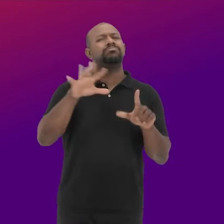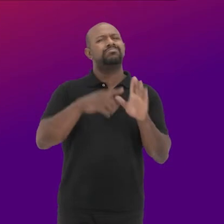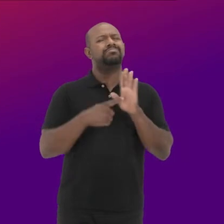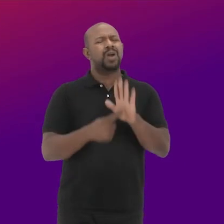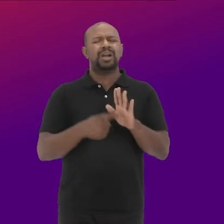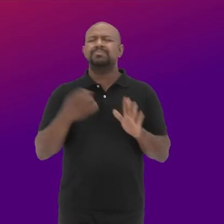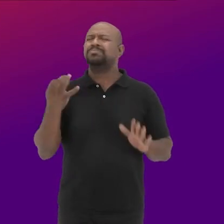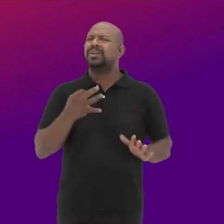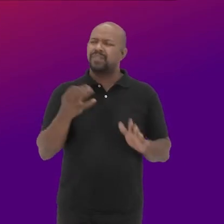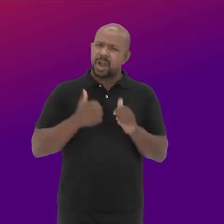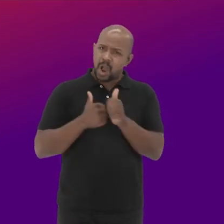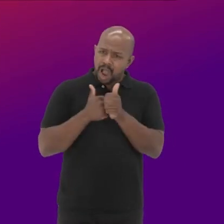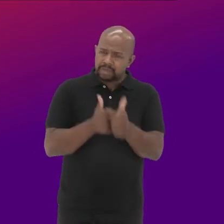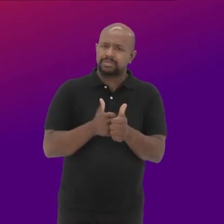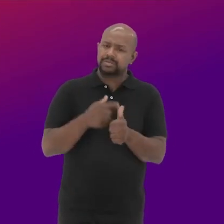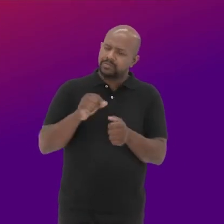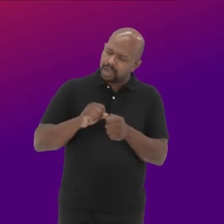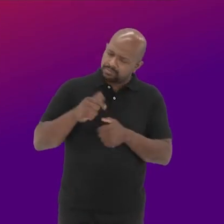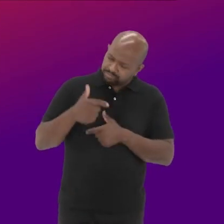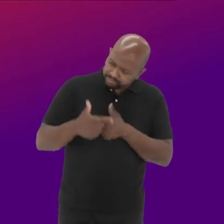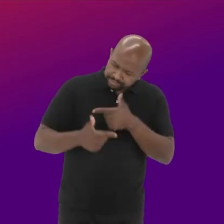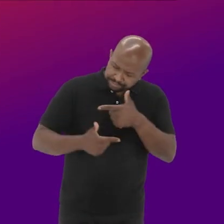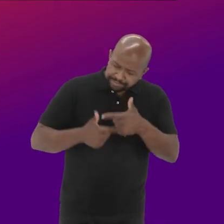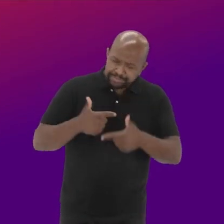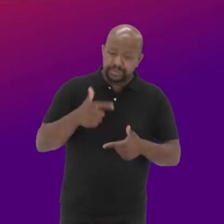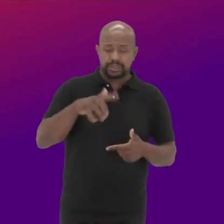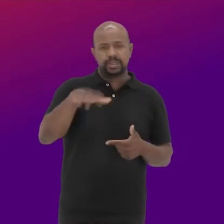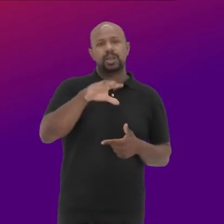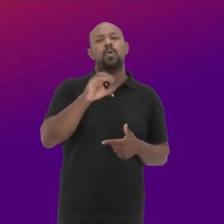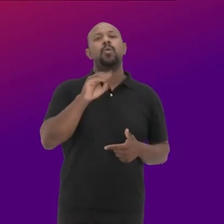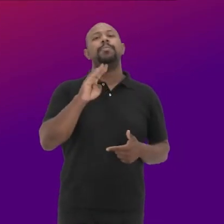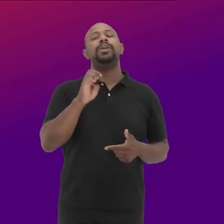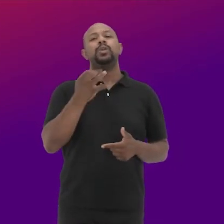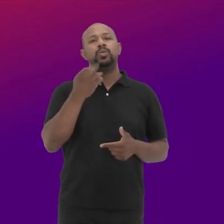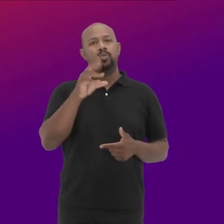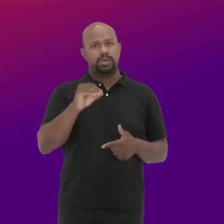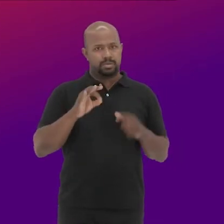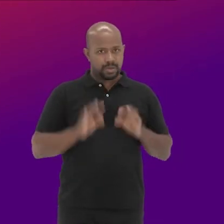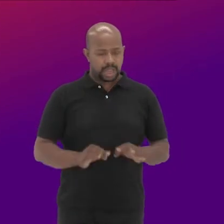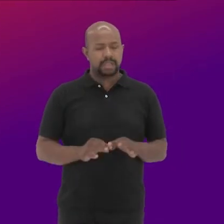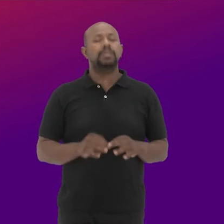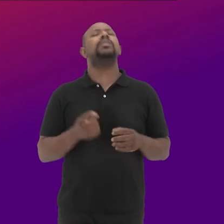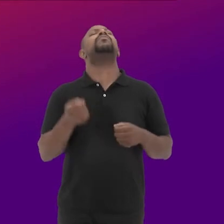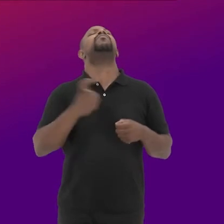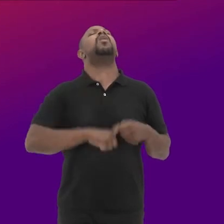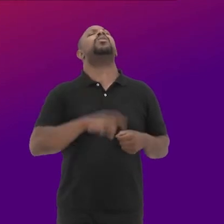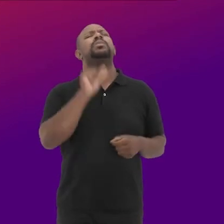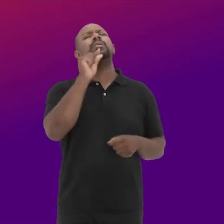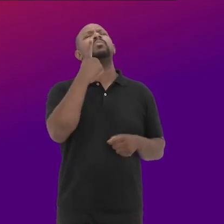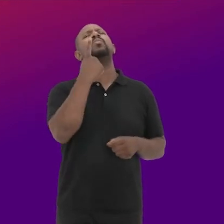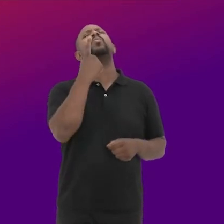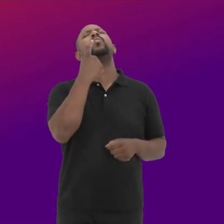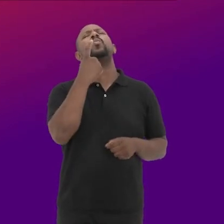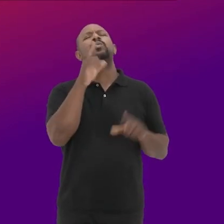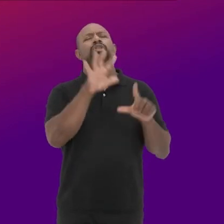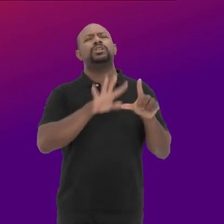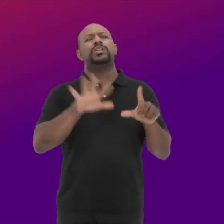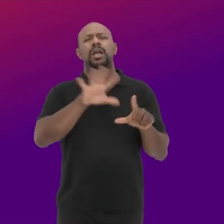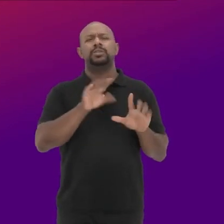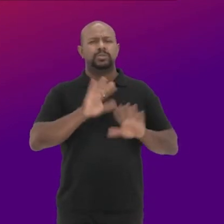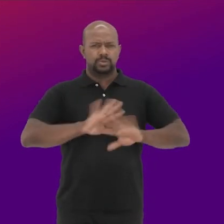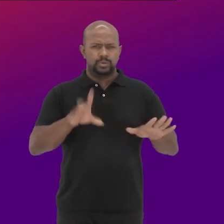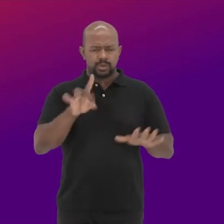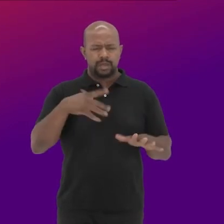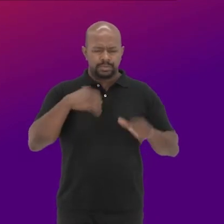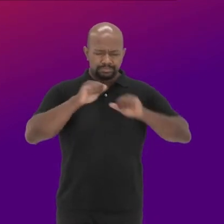slide mostra o acompanhamento que a gente vai fazendo da cobertura, correto? Volta, por favor, um slide, só para